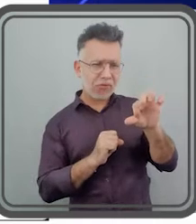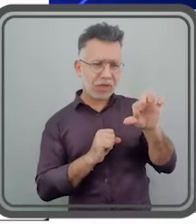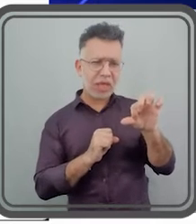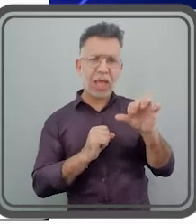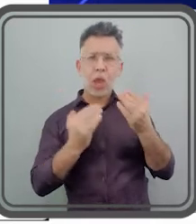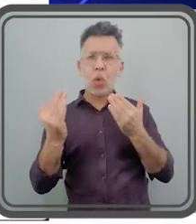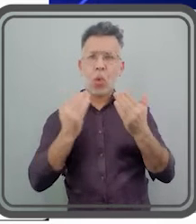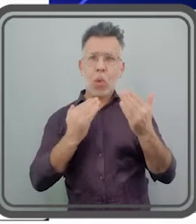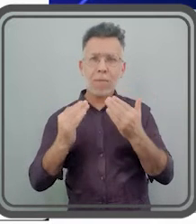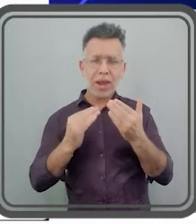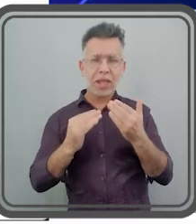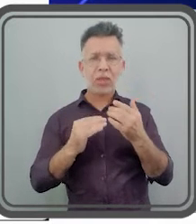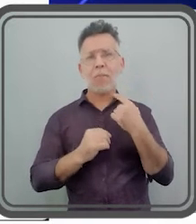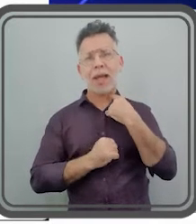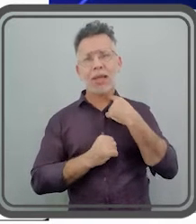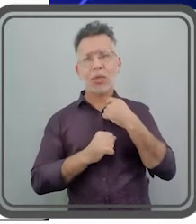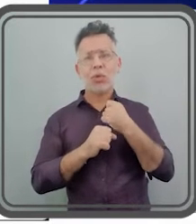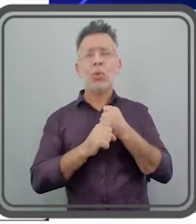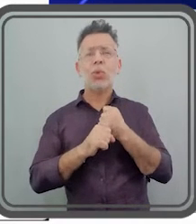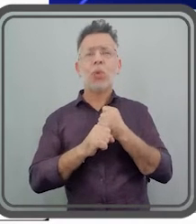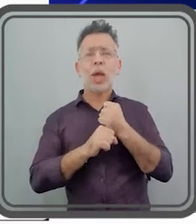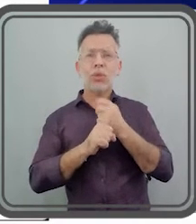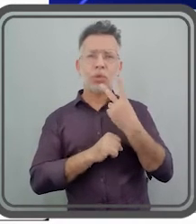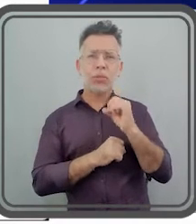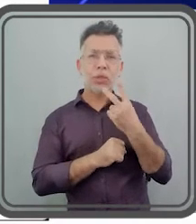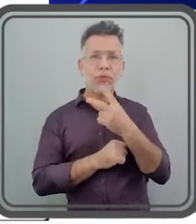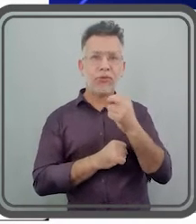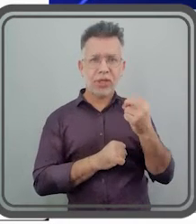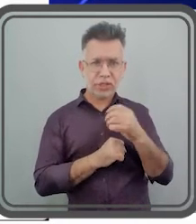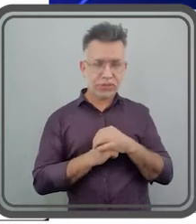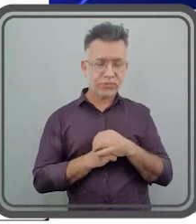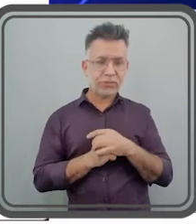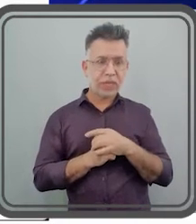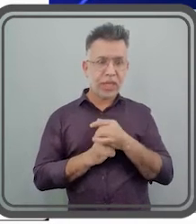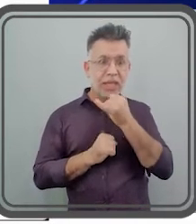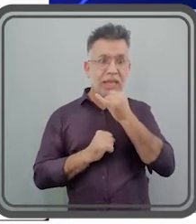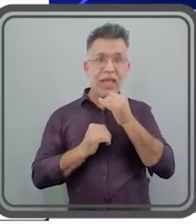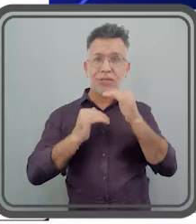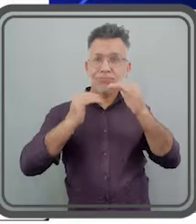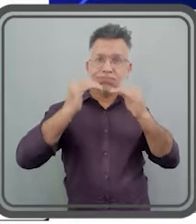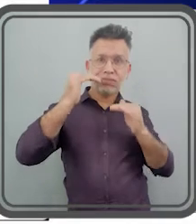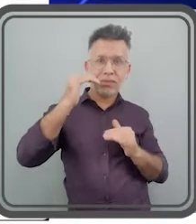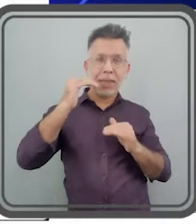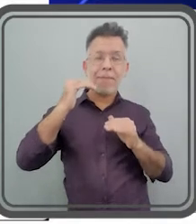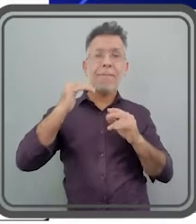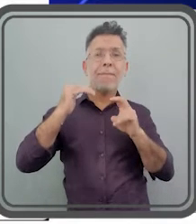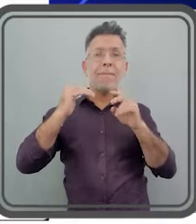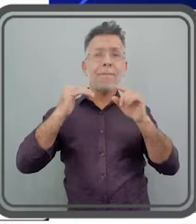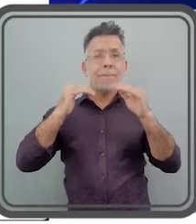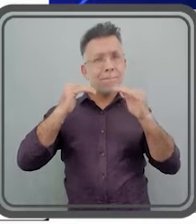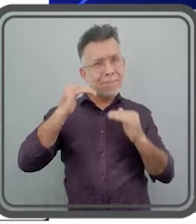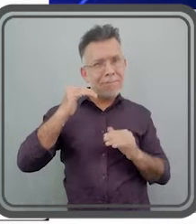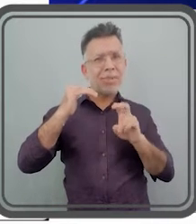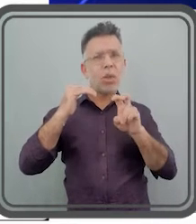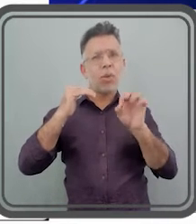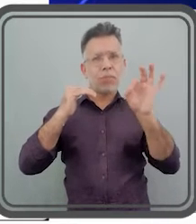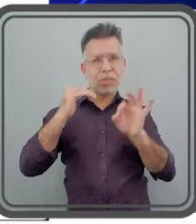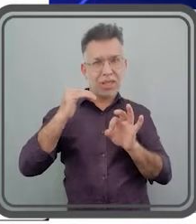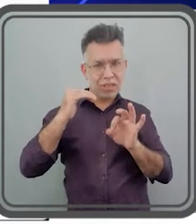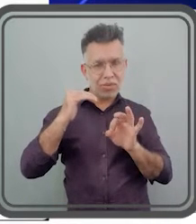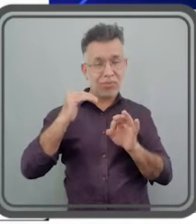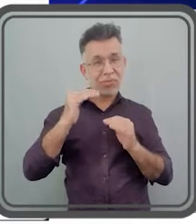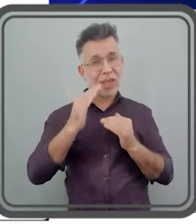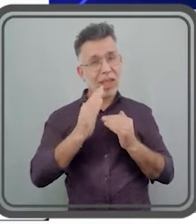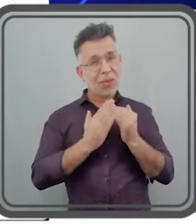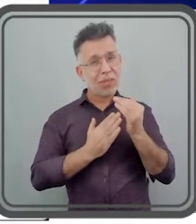contra maio de 2020 então gente vê quem estava lendo uma tendência de menos cinquenta por cento de crescimento Então a partir de